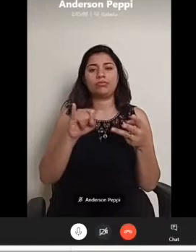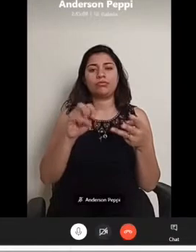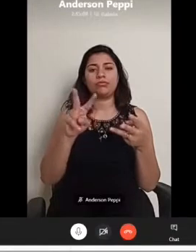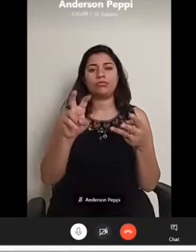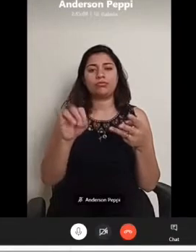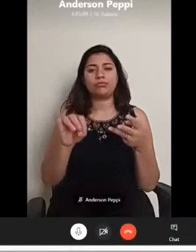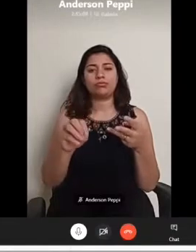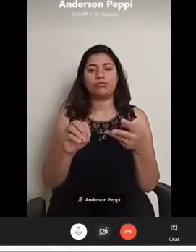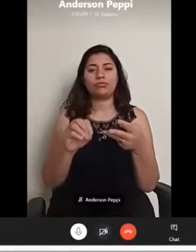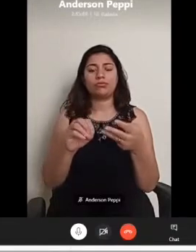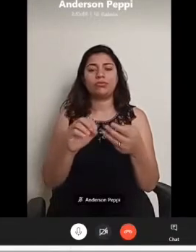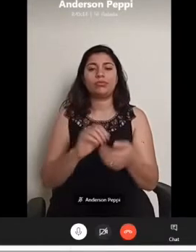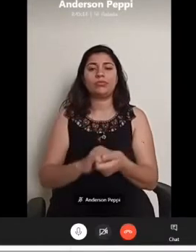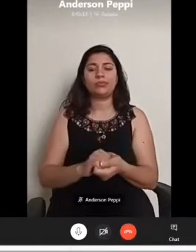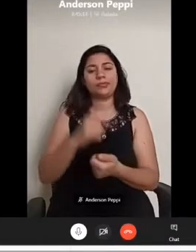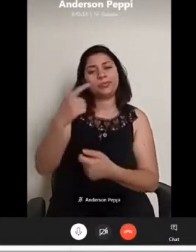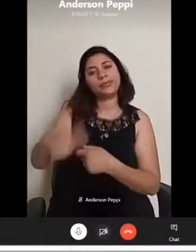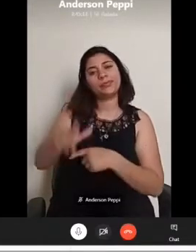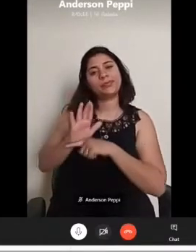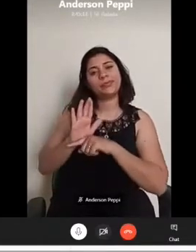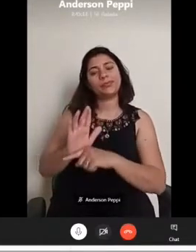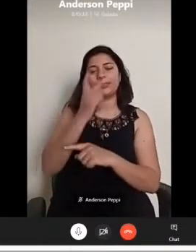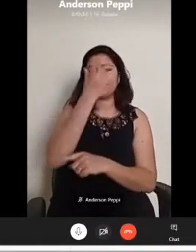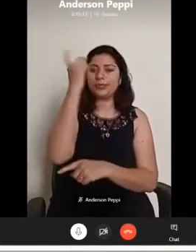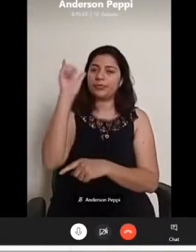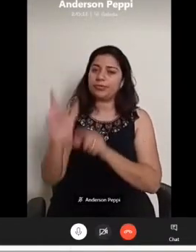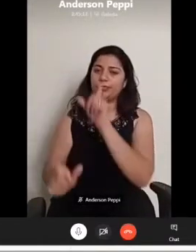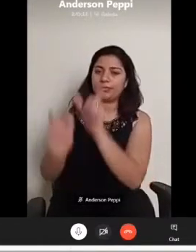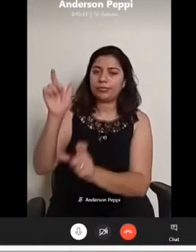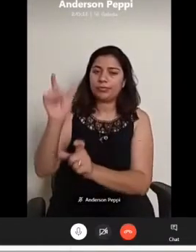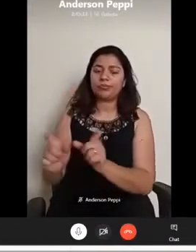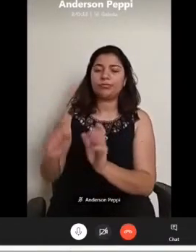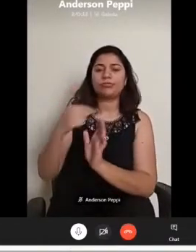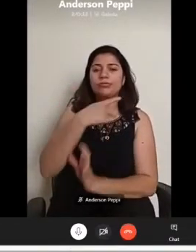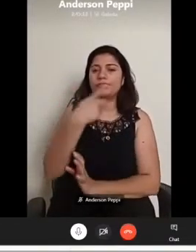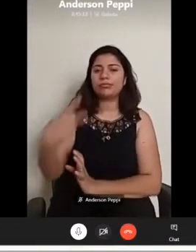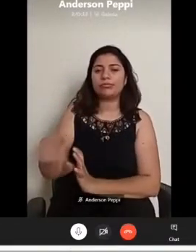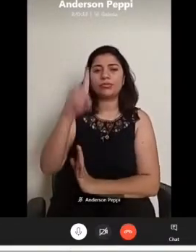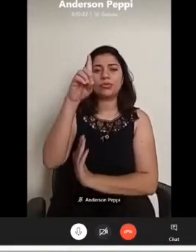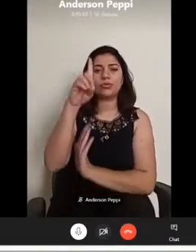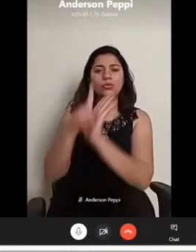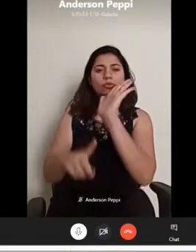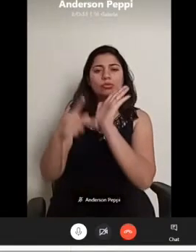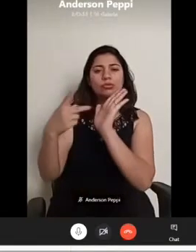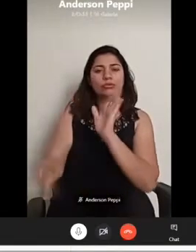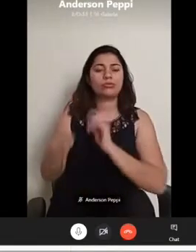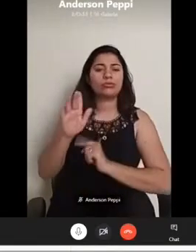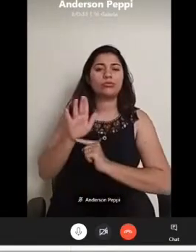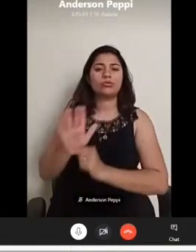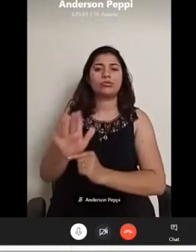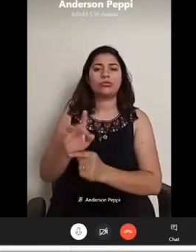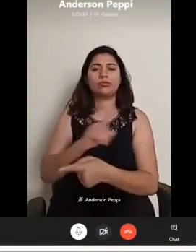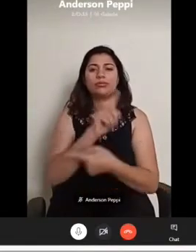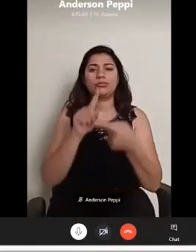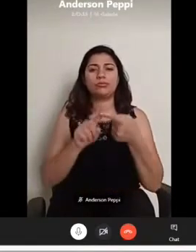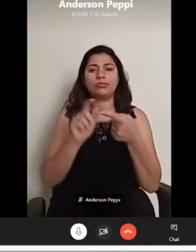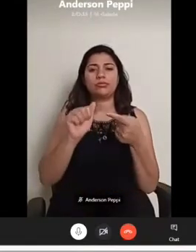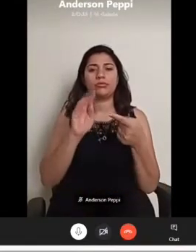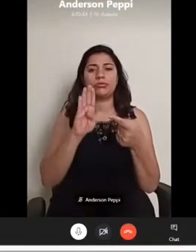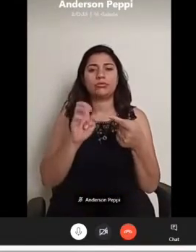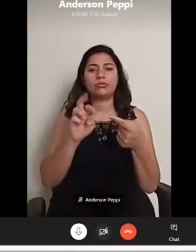Cidadão e dos Direitos Humanos. Os vereadores Abelardo Vanderlino da Costa